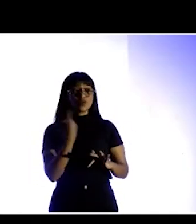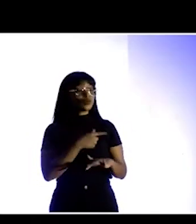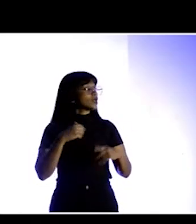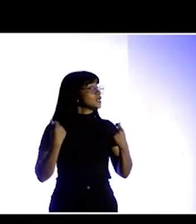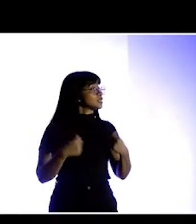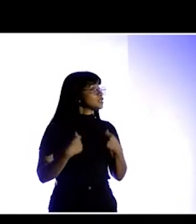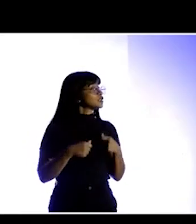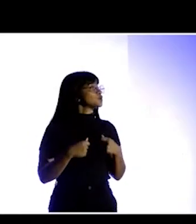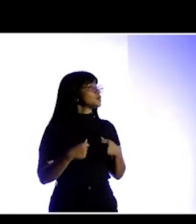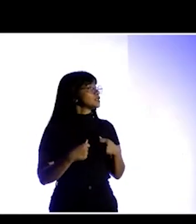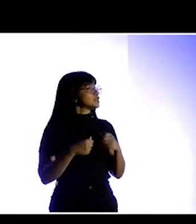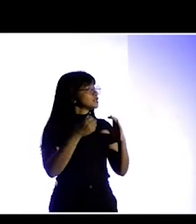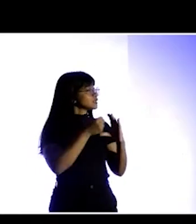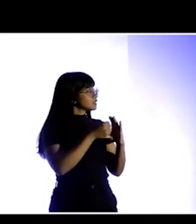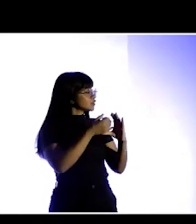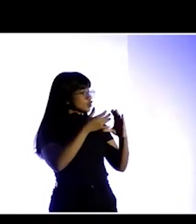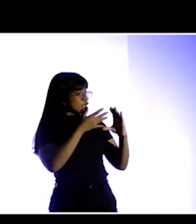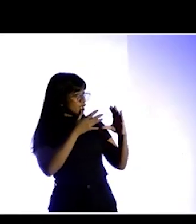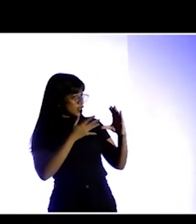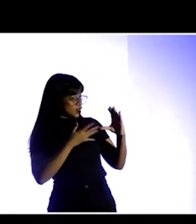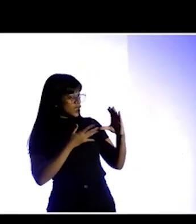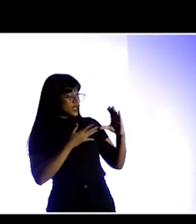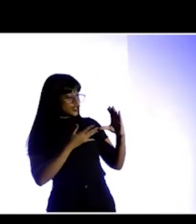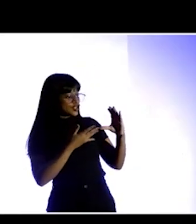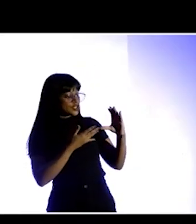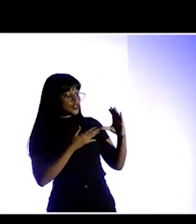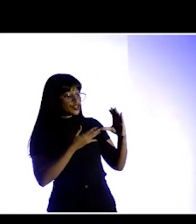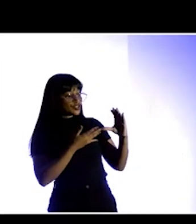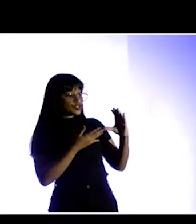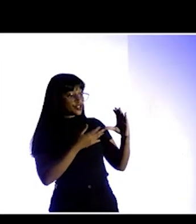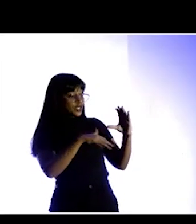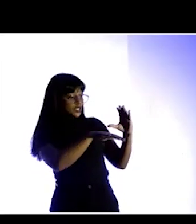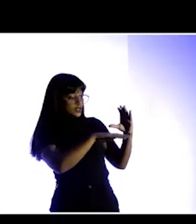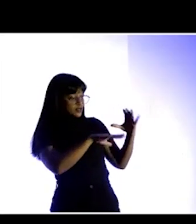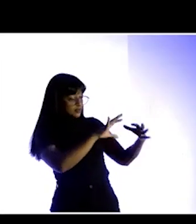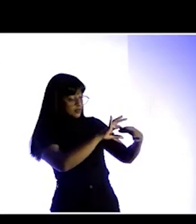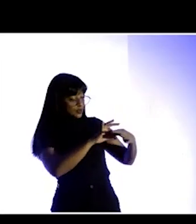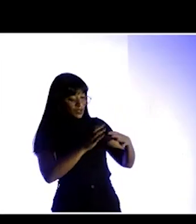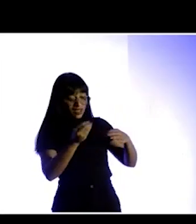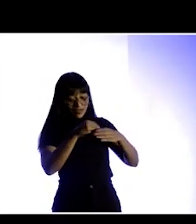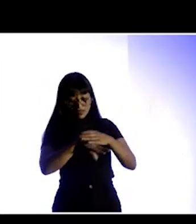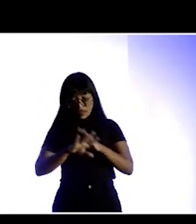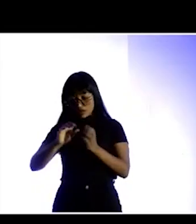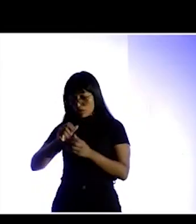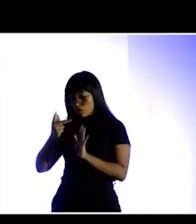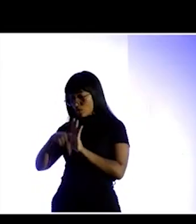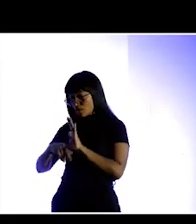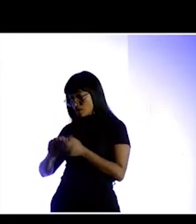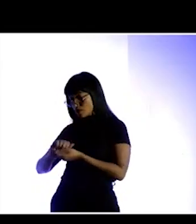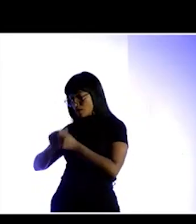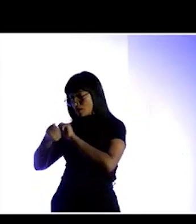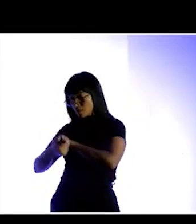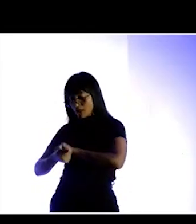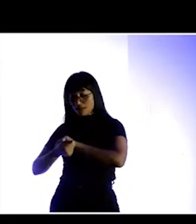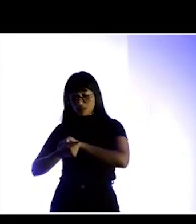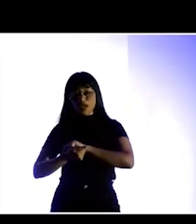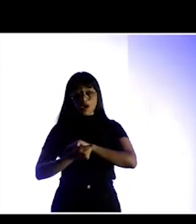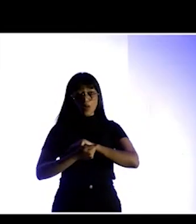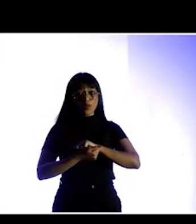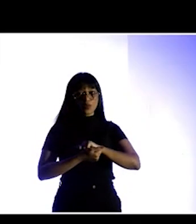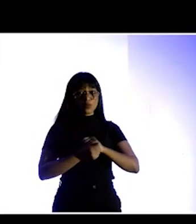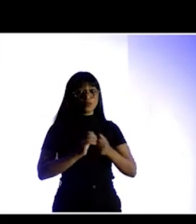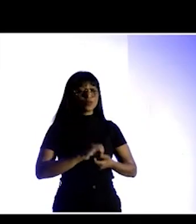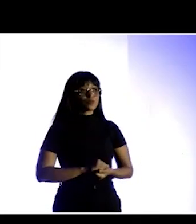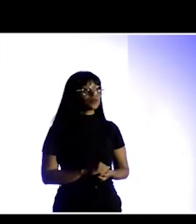algumas características nas nossas medidas de adaptação. E aí eu trago alguns conceitos, como robustez, resiliência, baixo arrependimento e gestão